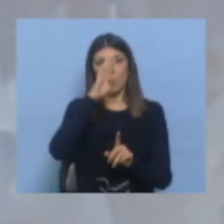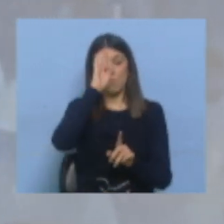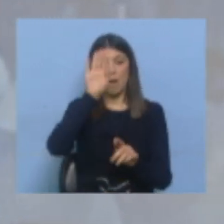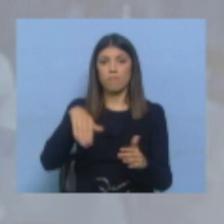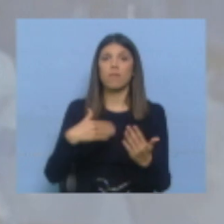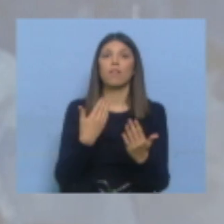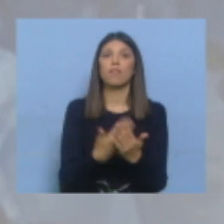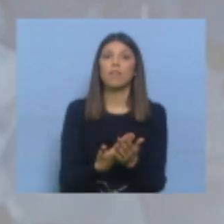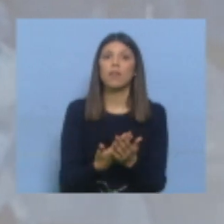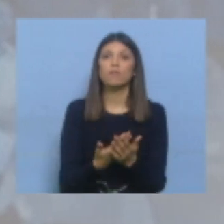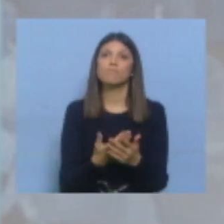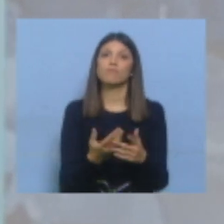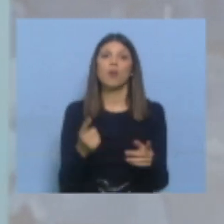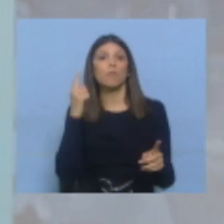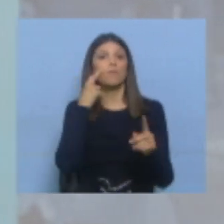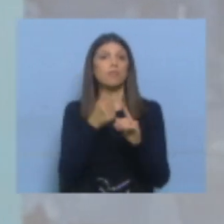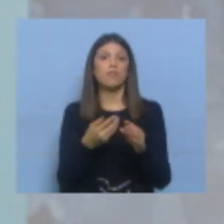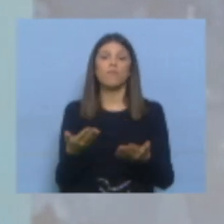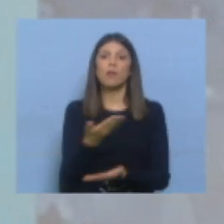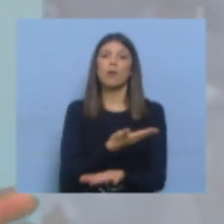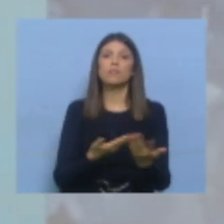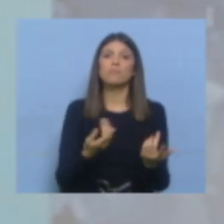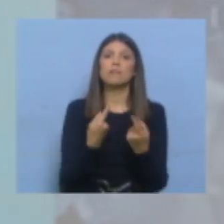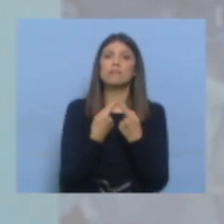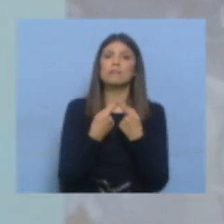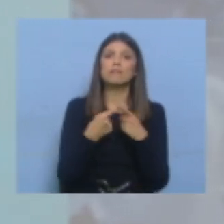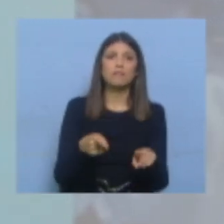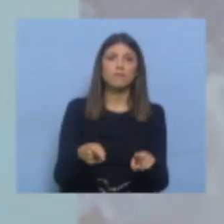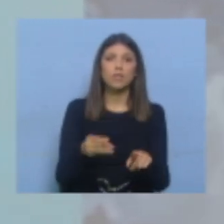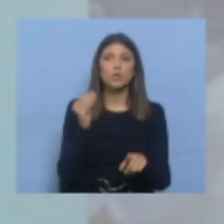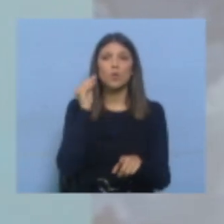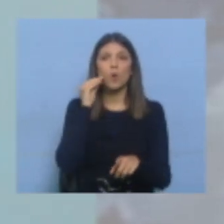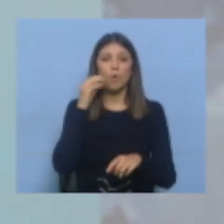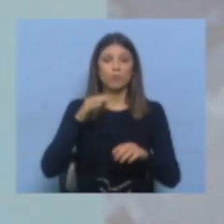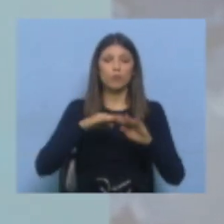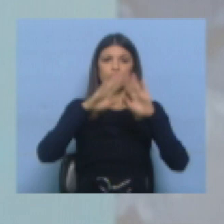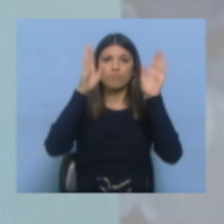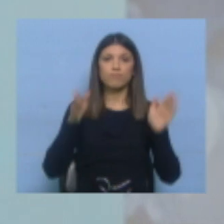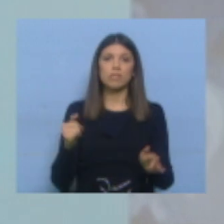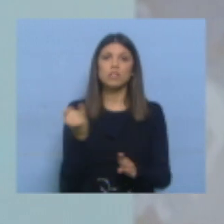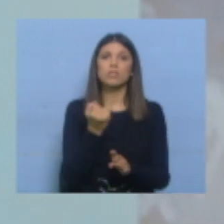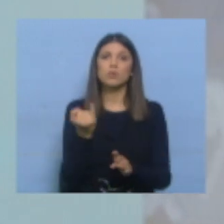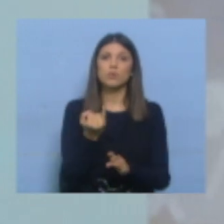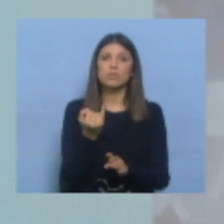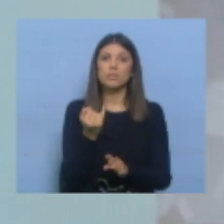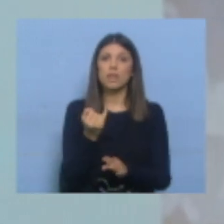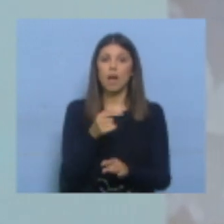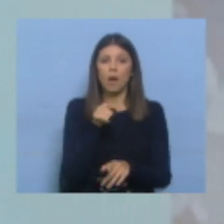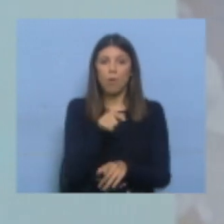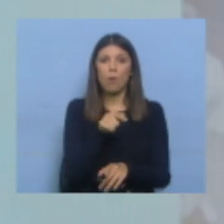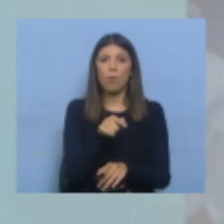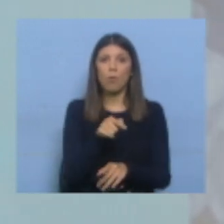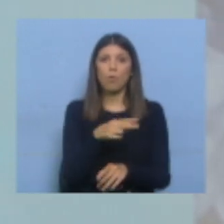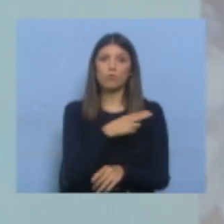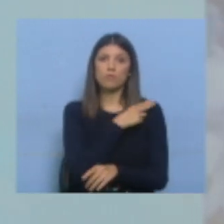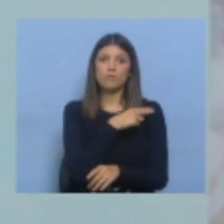uma economia diferente. Como é que numa instituição como aquela onde está, que ocupa um